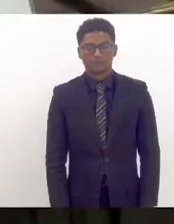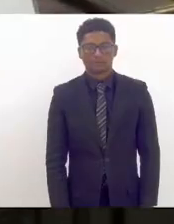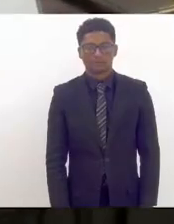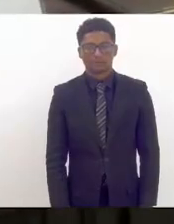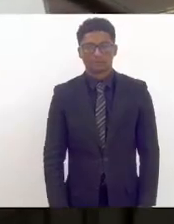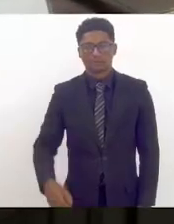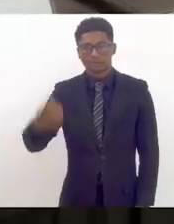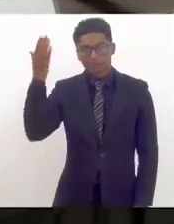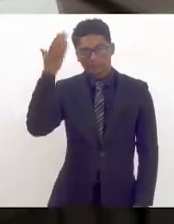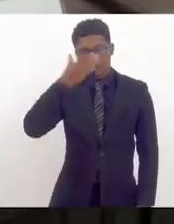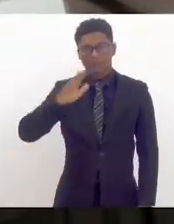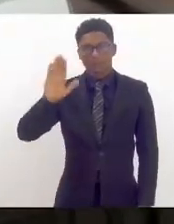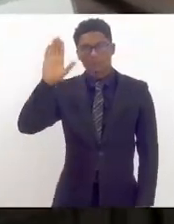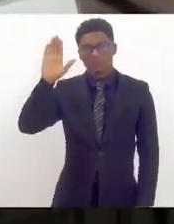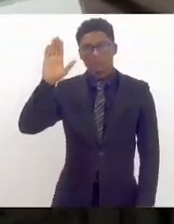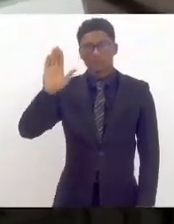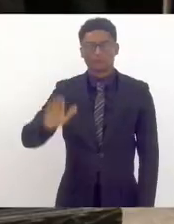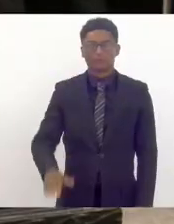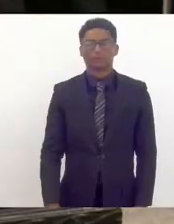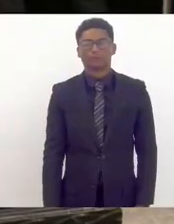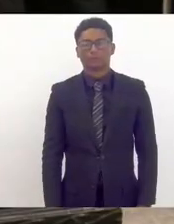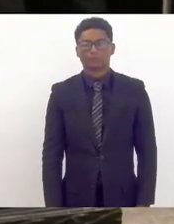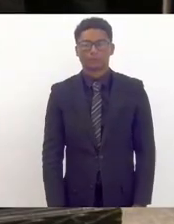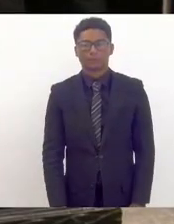Assim eu prometo.